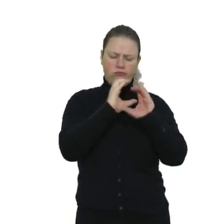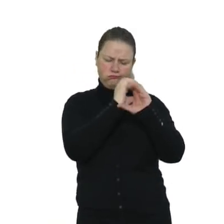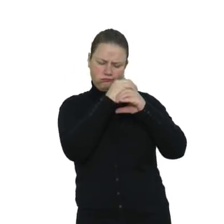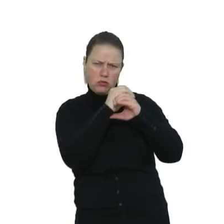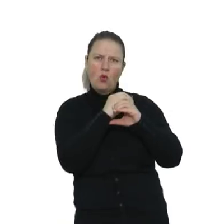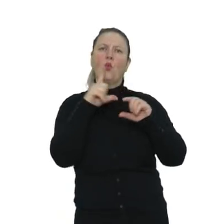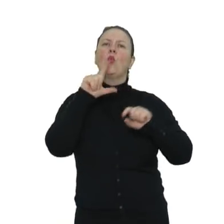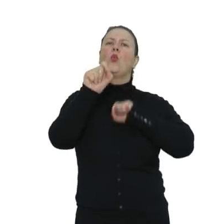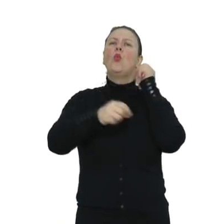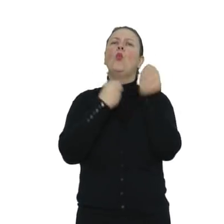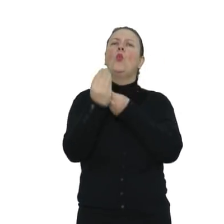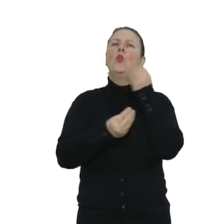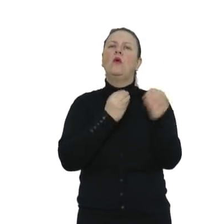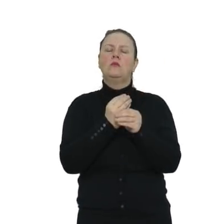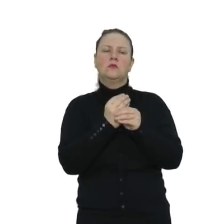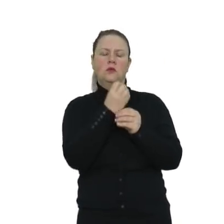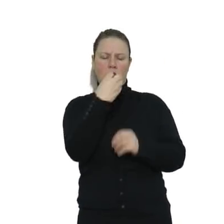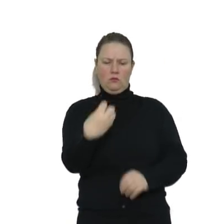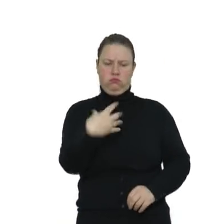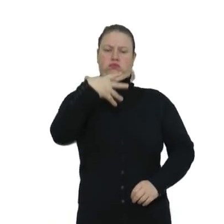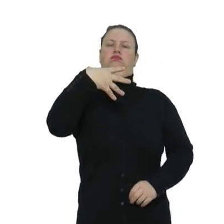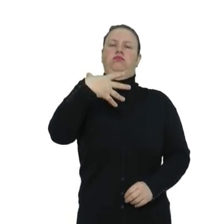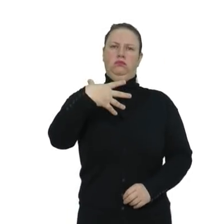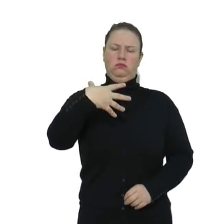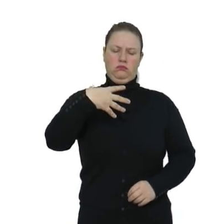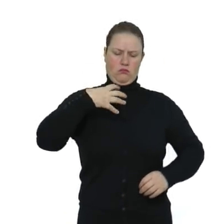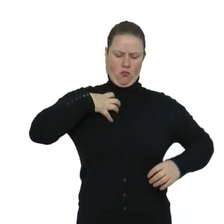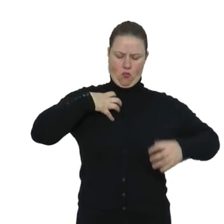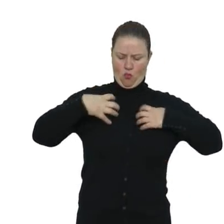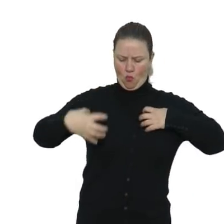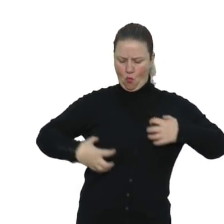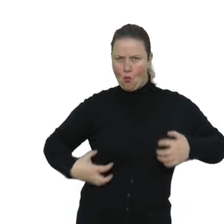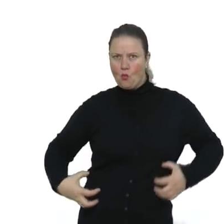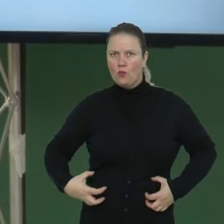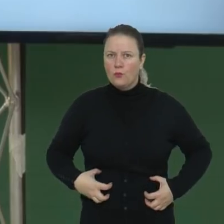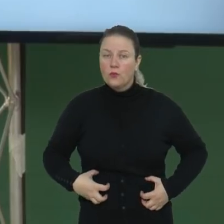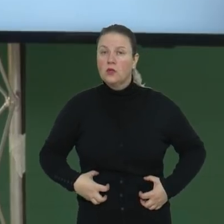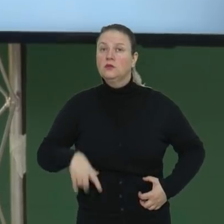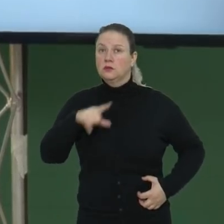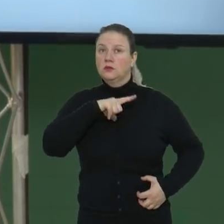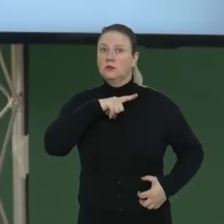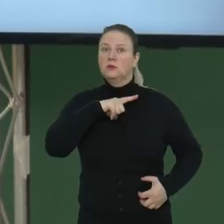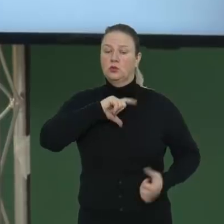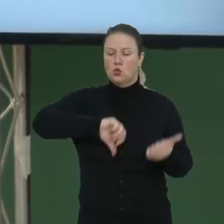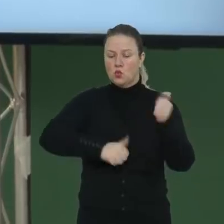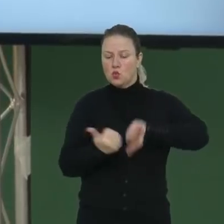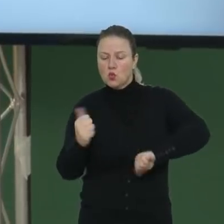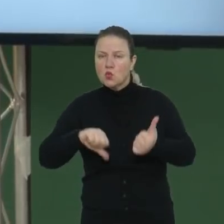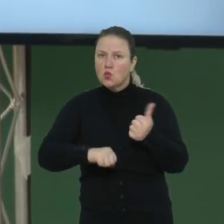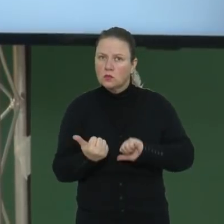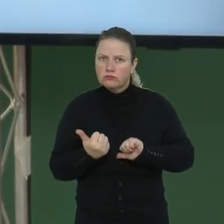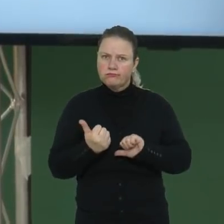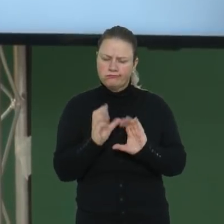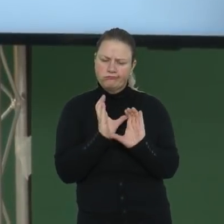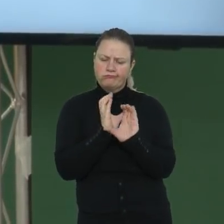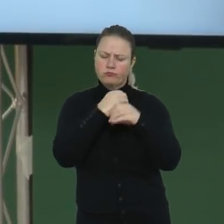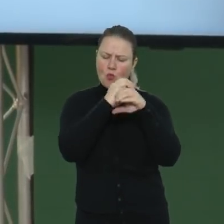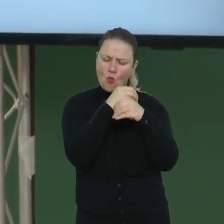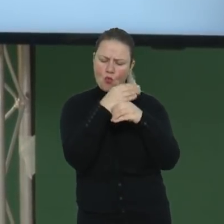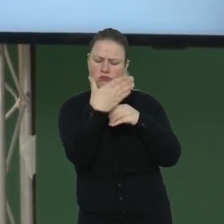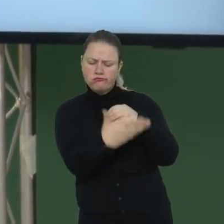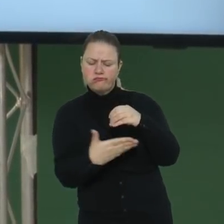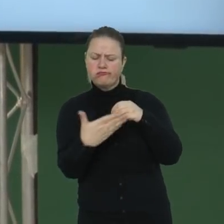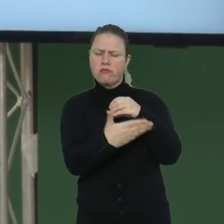radioativo, obtendo dessa forma a imagem de determinado órgão. Então, seria um componente químico, né, para que nesse exame